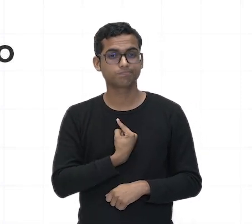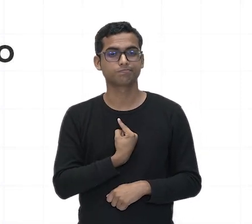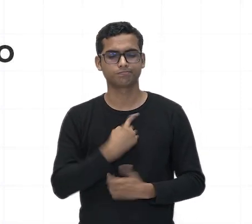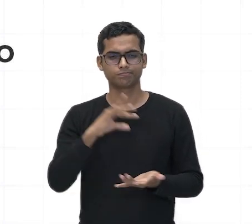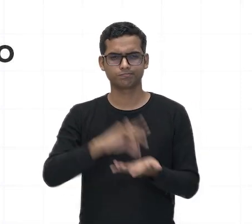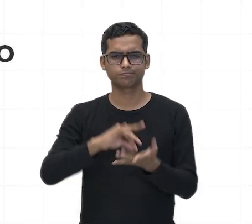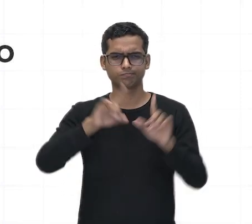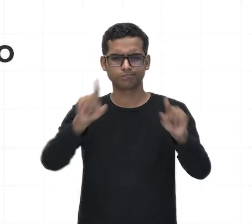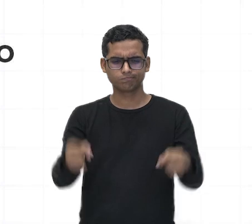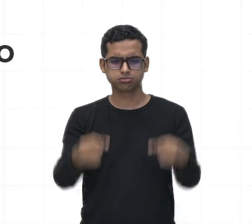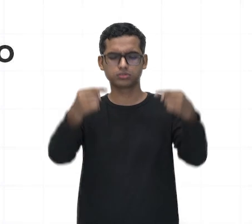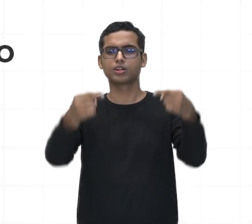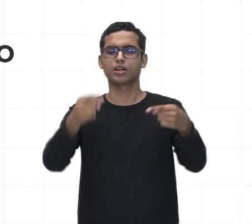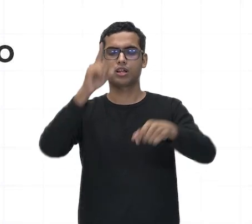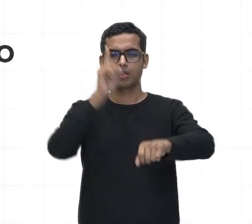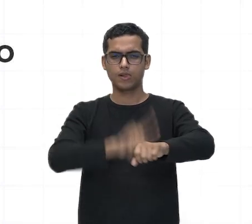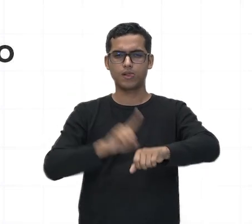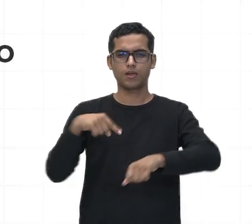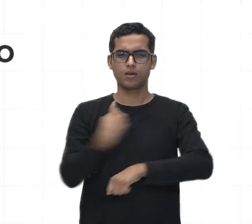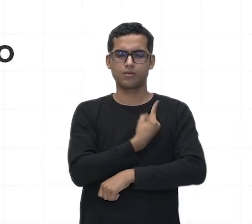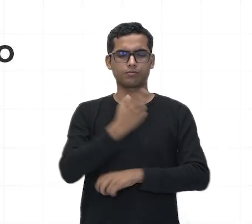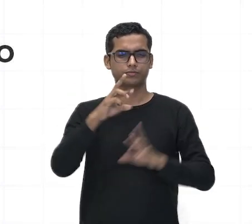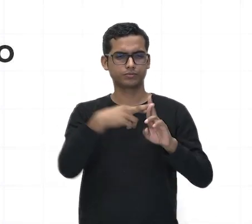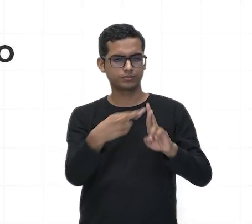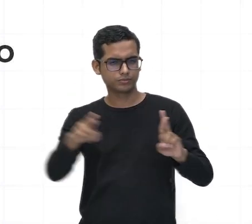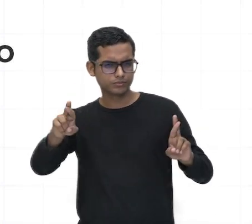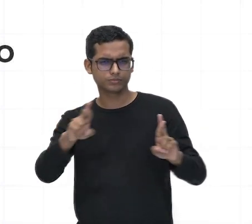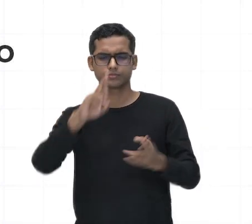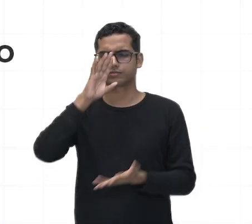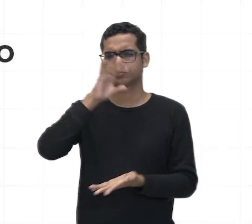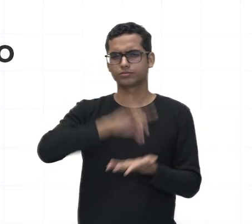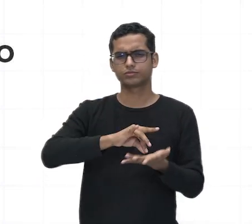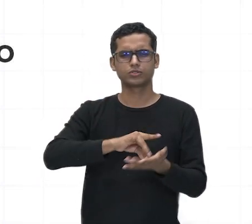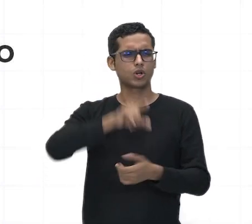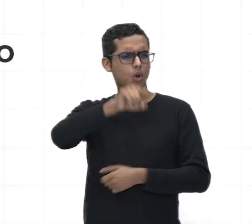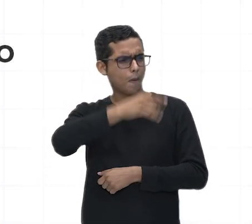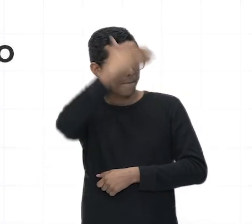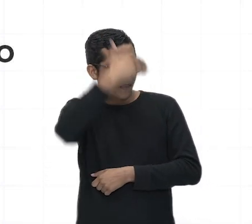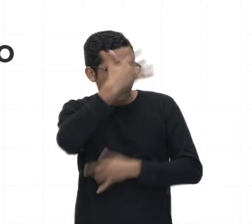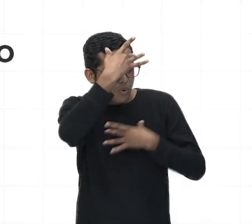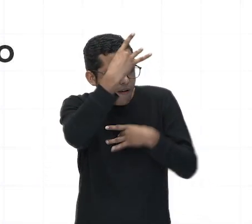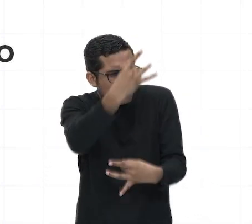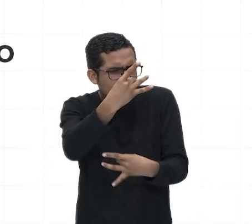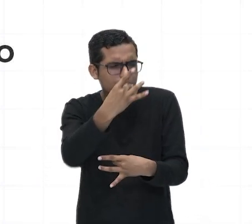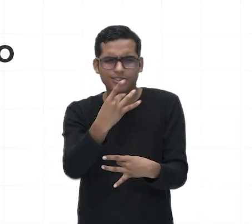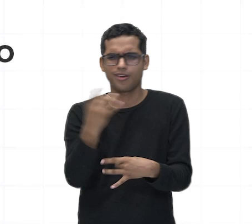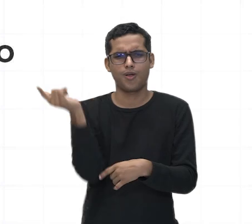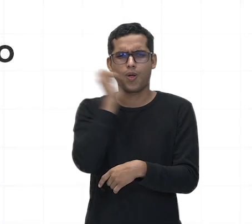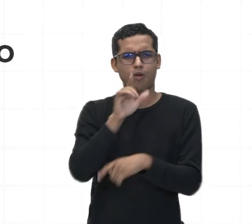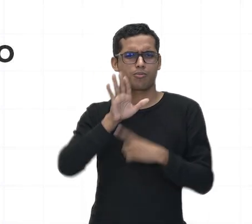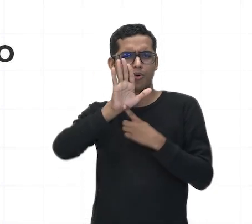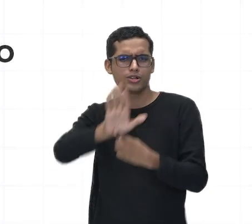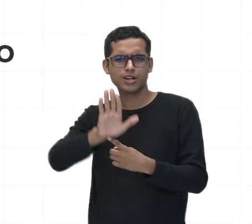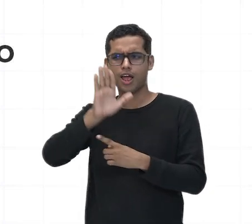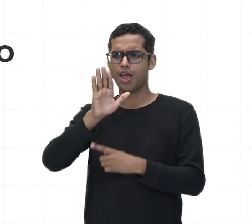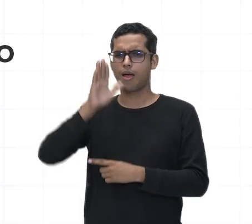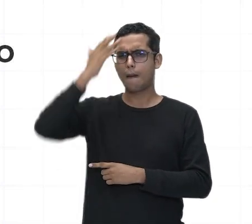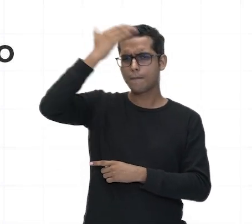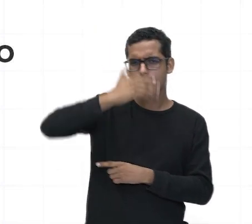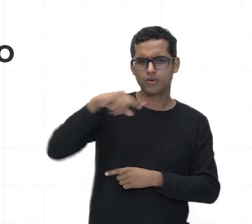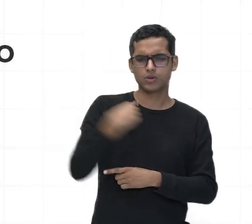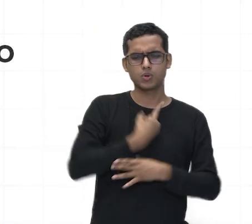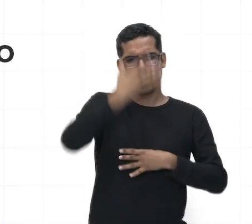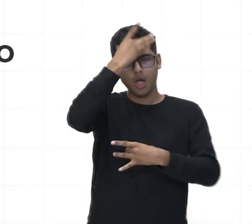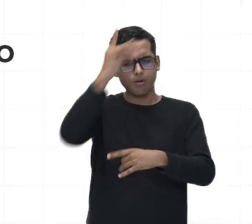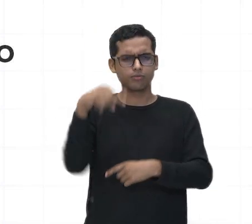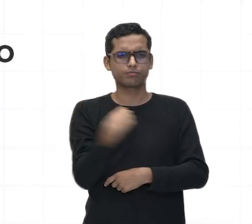Quem professa uma religião, às vezes as pessoas pedem, olha, prova a tua fé. A gente não consegue provar. Para nós